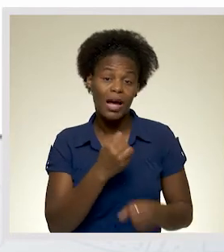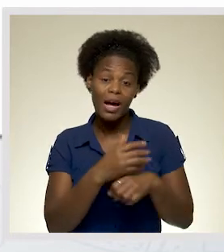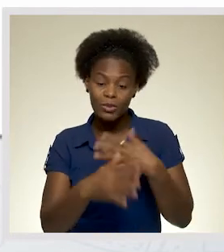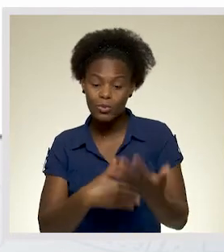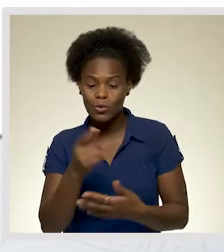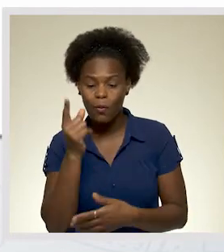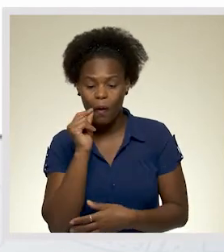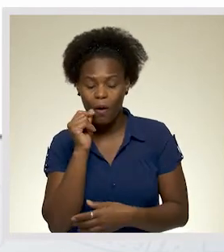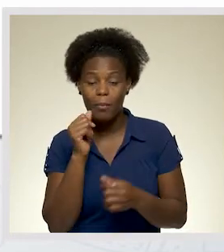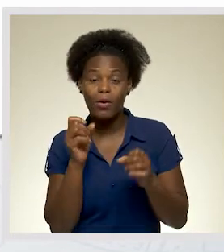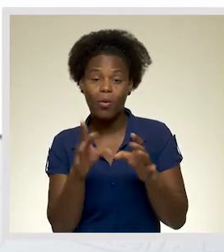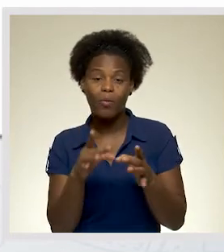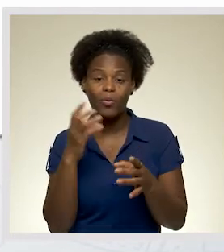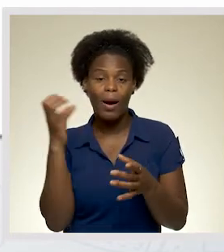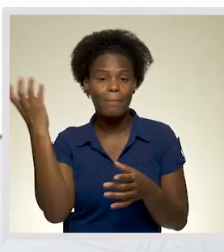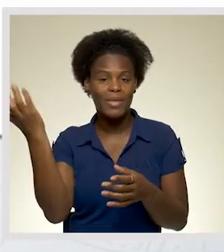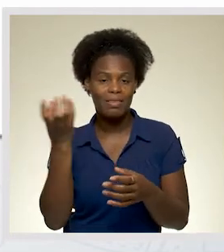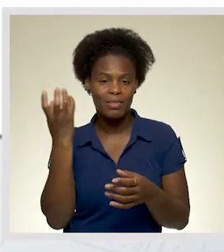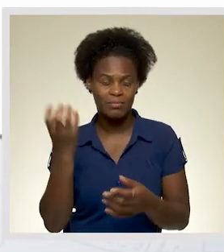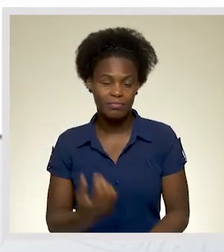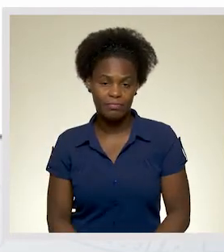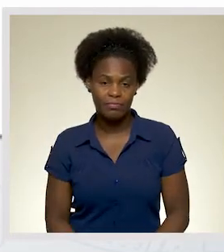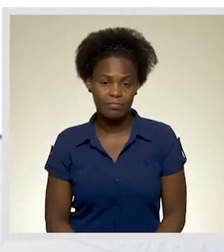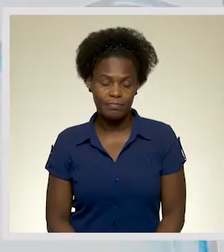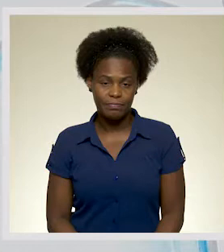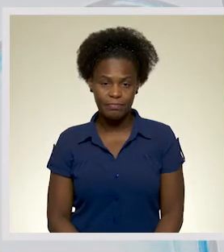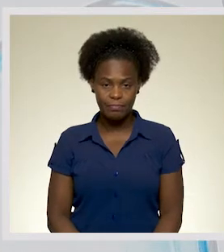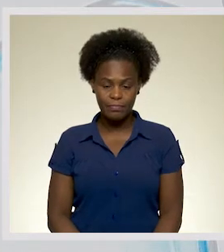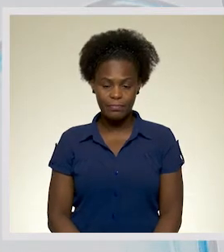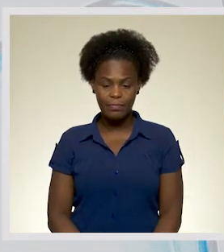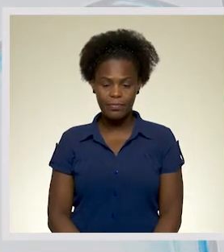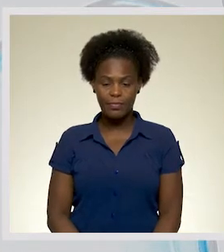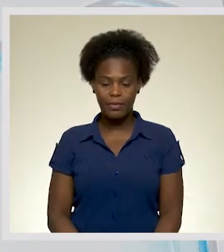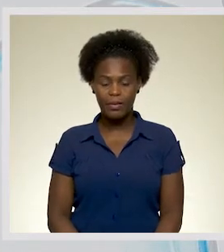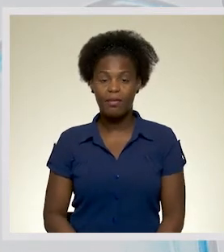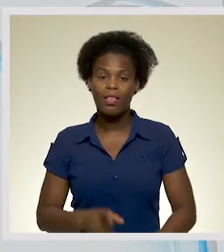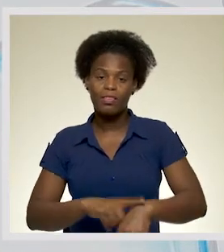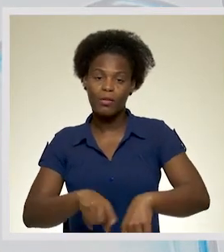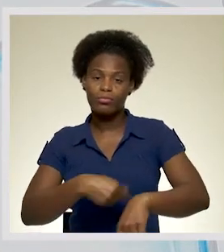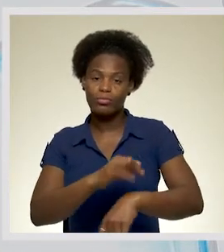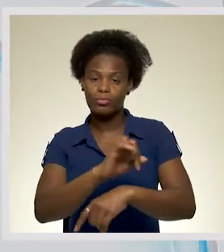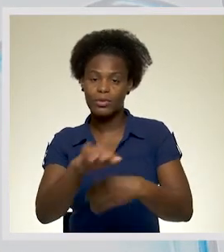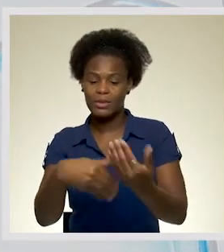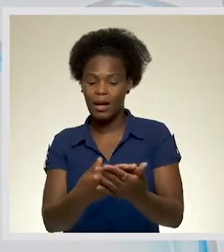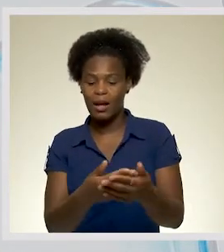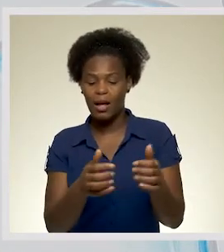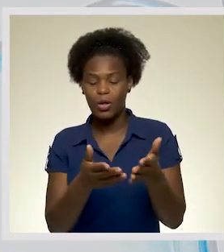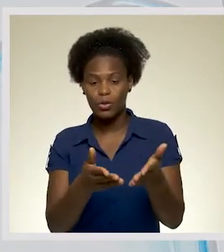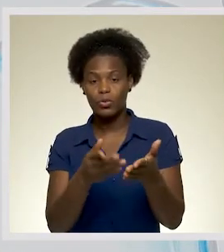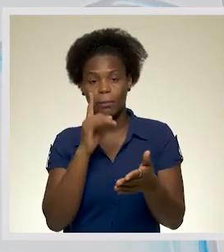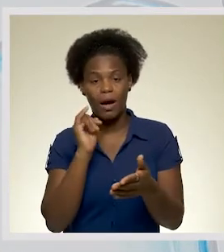ações humanas contra o meio ambiente. Vou deixar-vos um tempinho com a ajuda dos